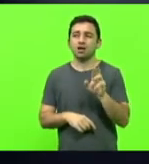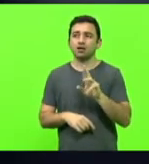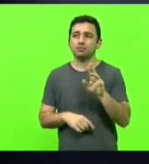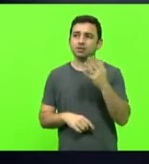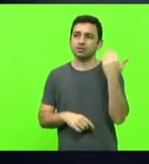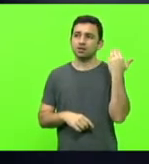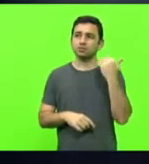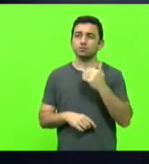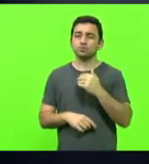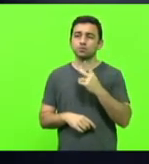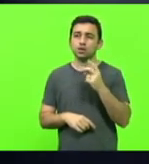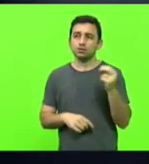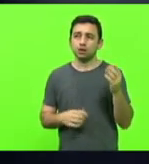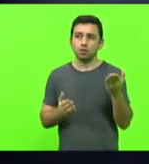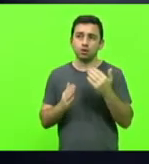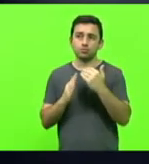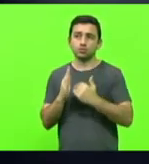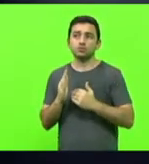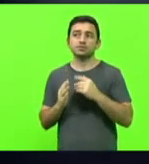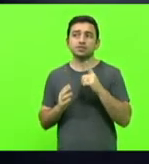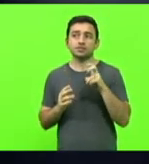foi para 150, então